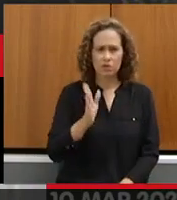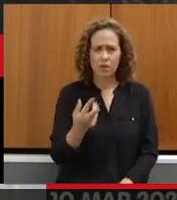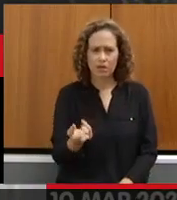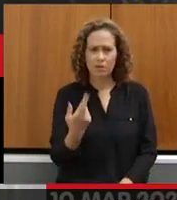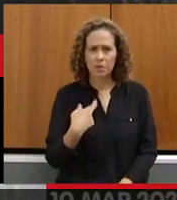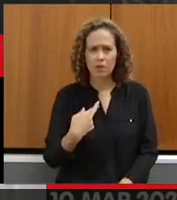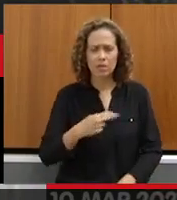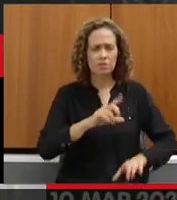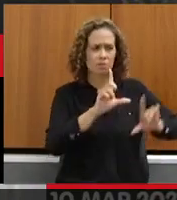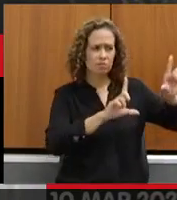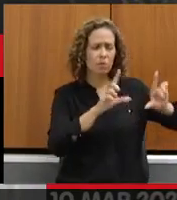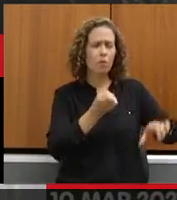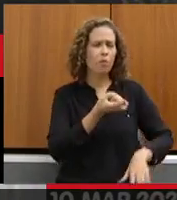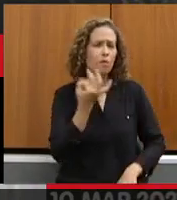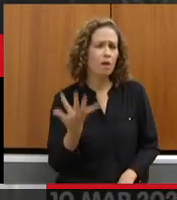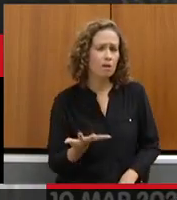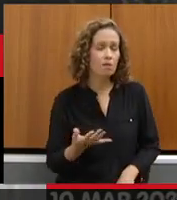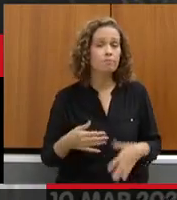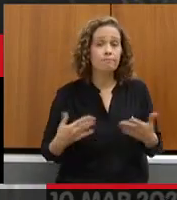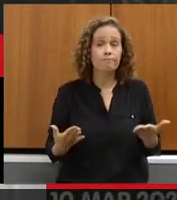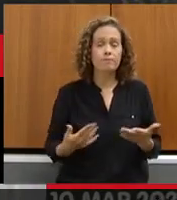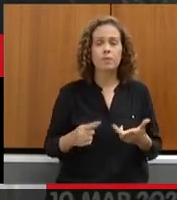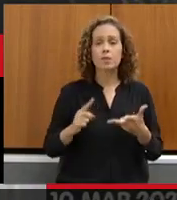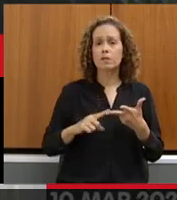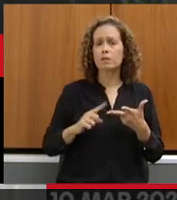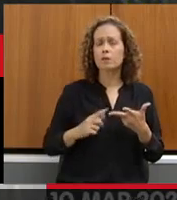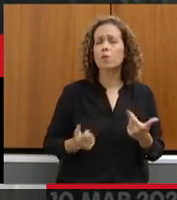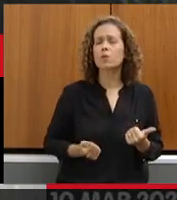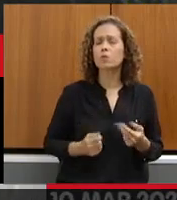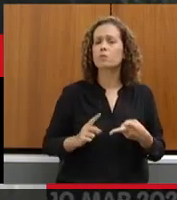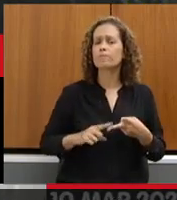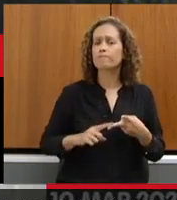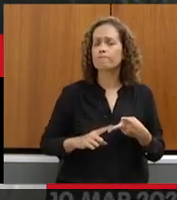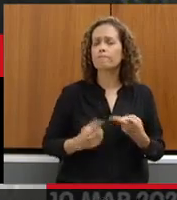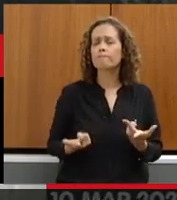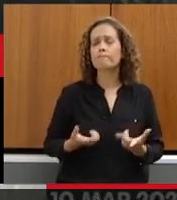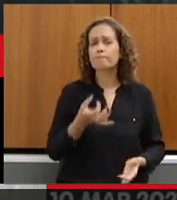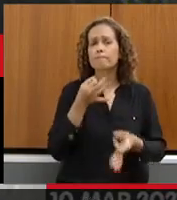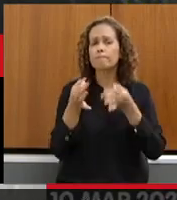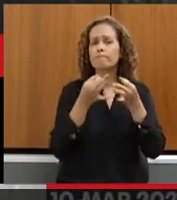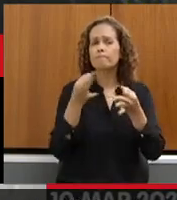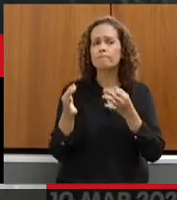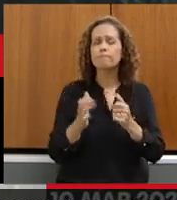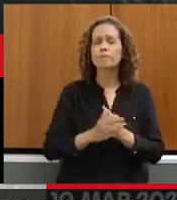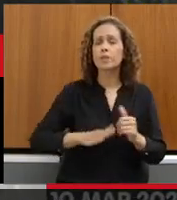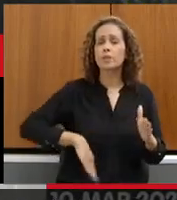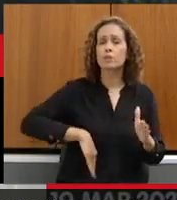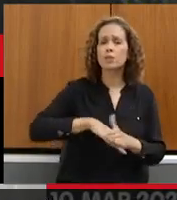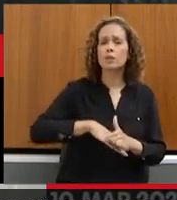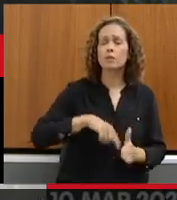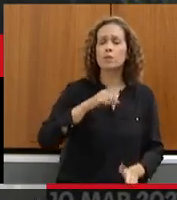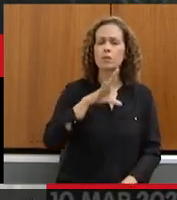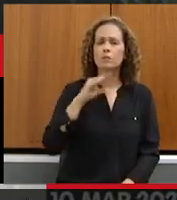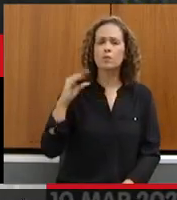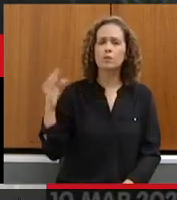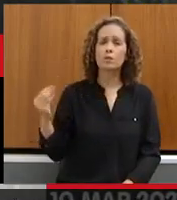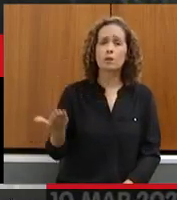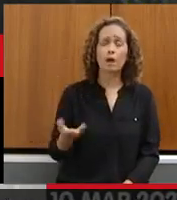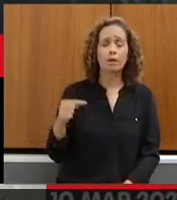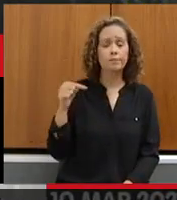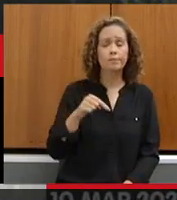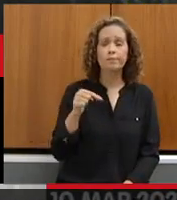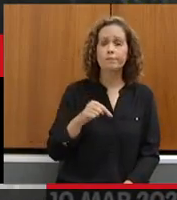já tem esse levantamento segundo sugerir a imediata demissão de cinco competente